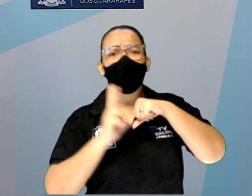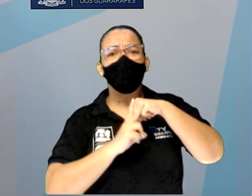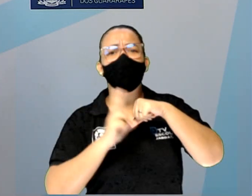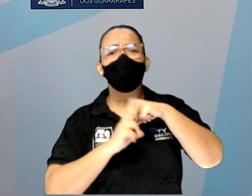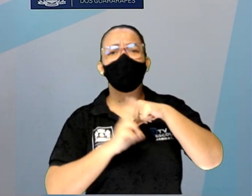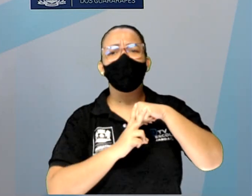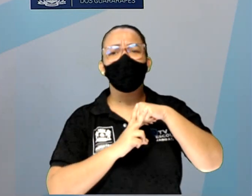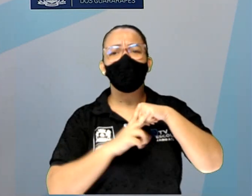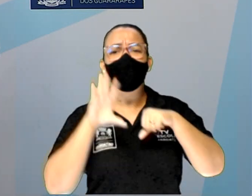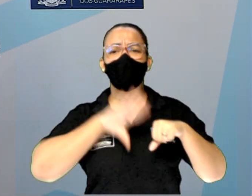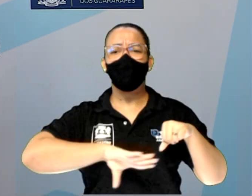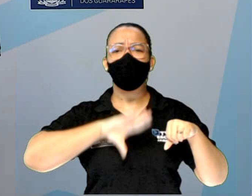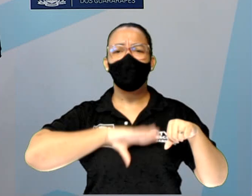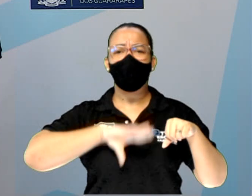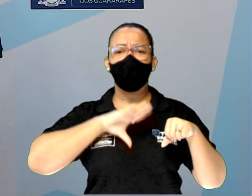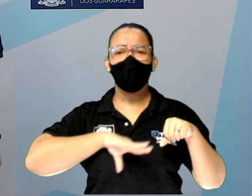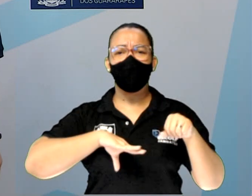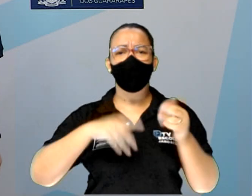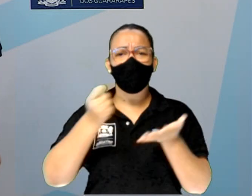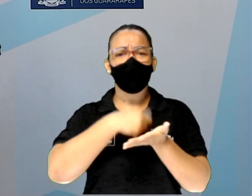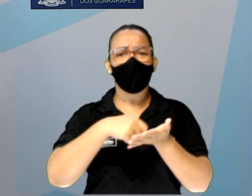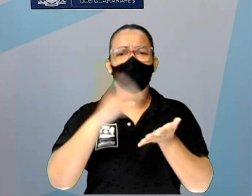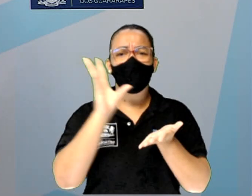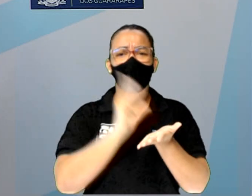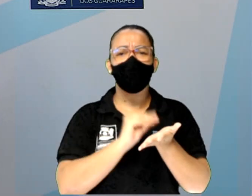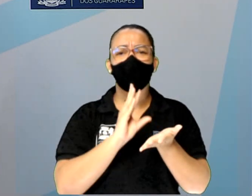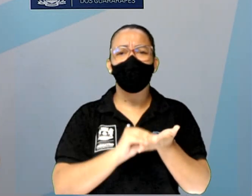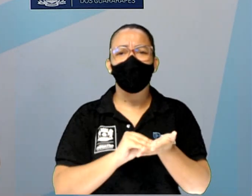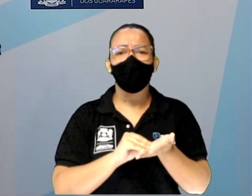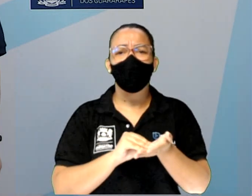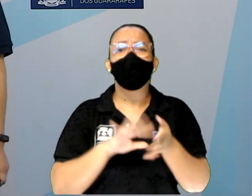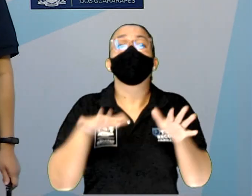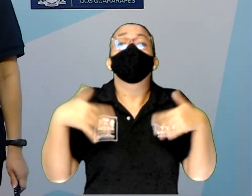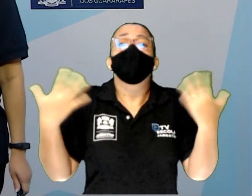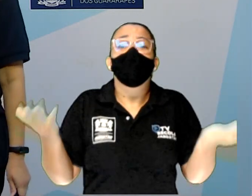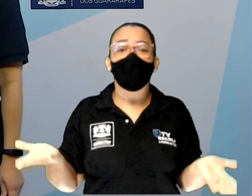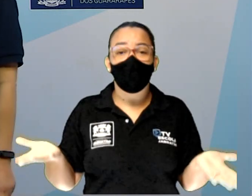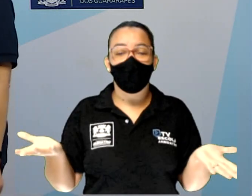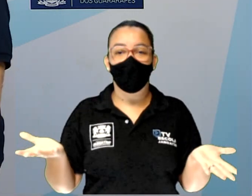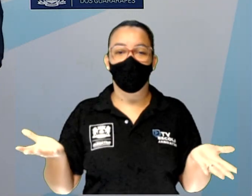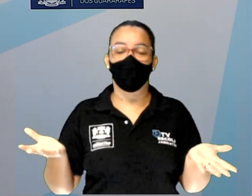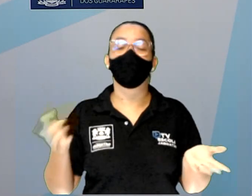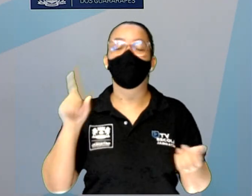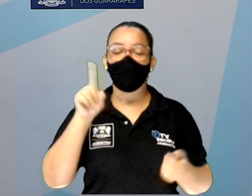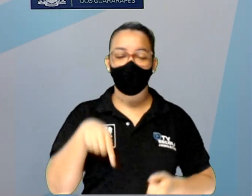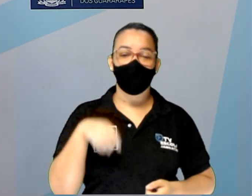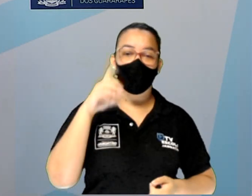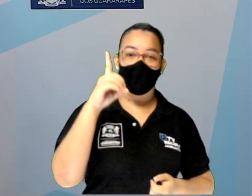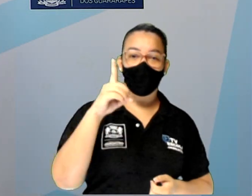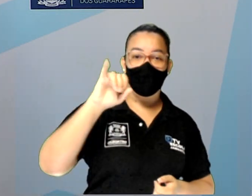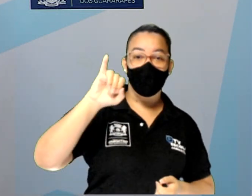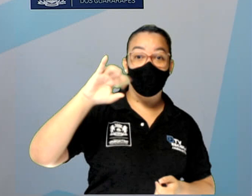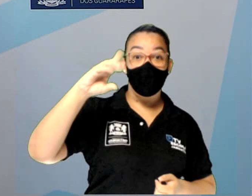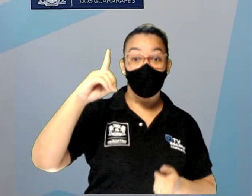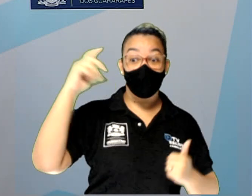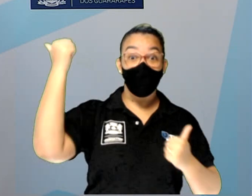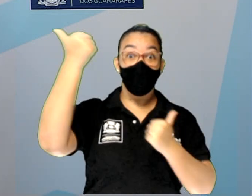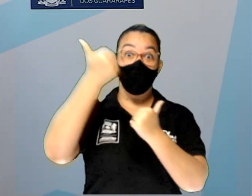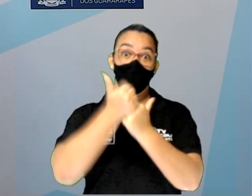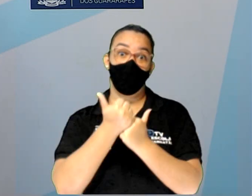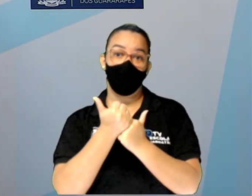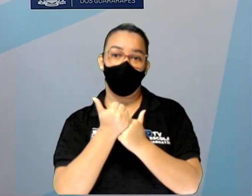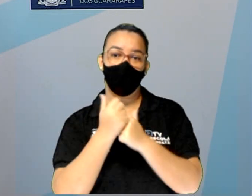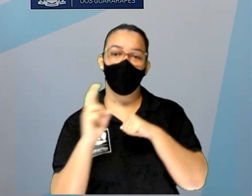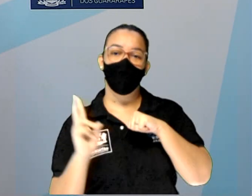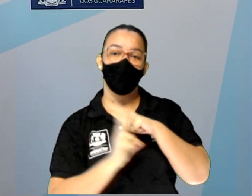em português e que não está escrito aí, professora, em teacher? E aí? Este did, ele está